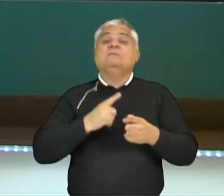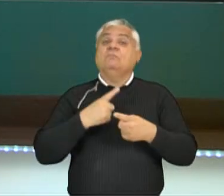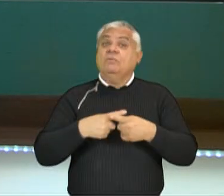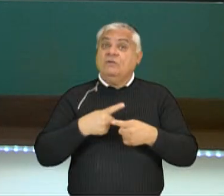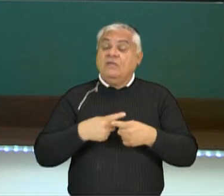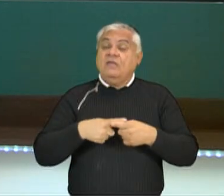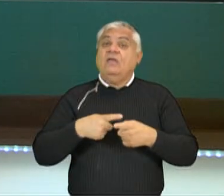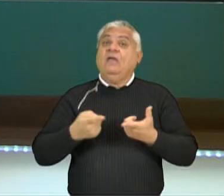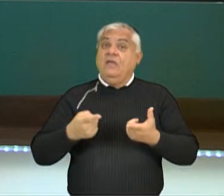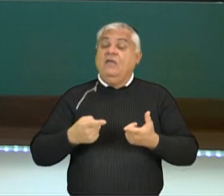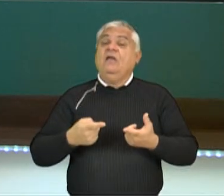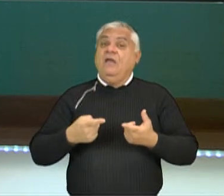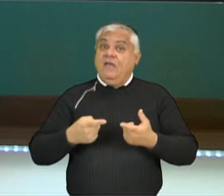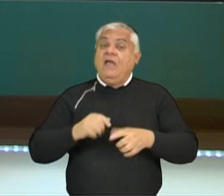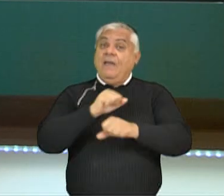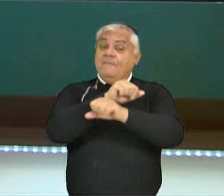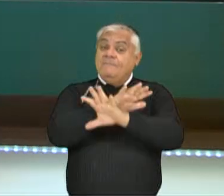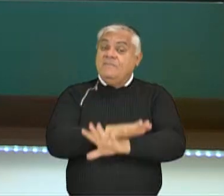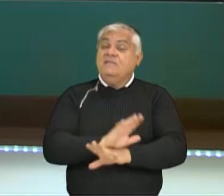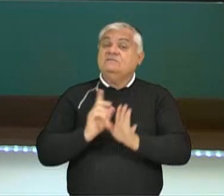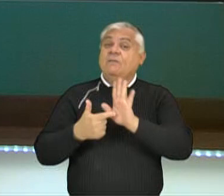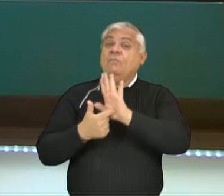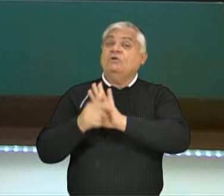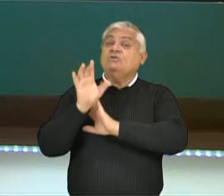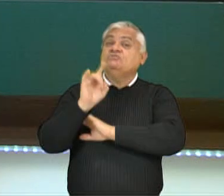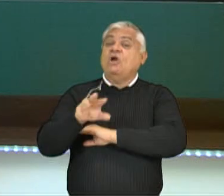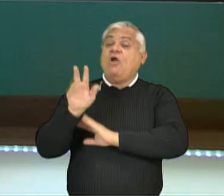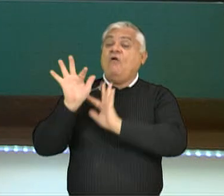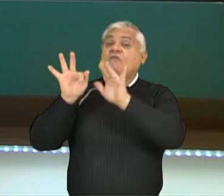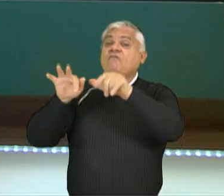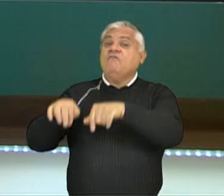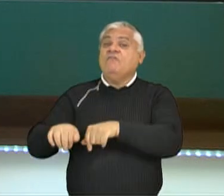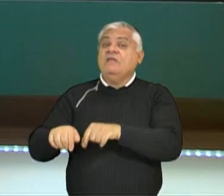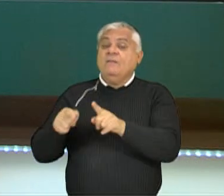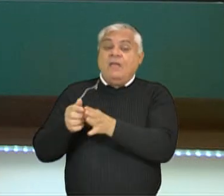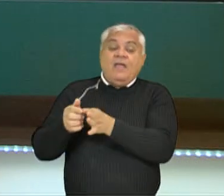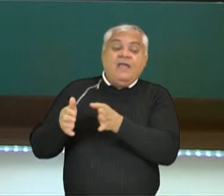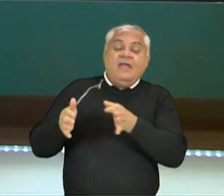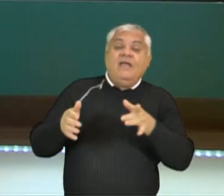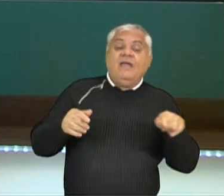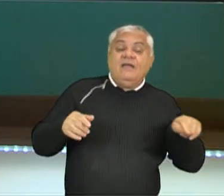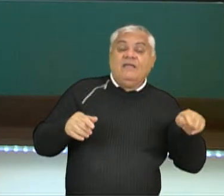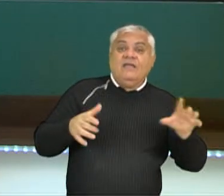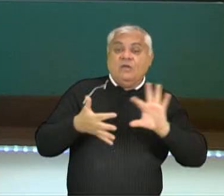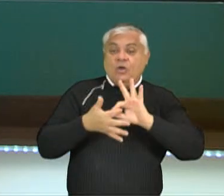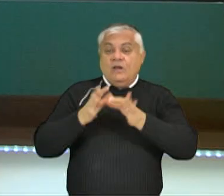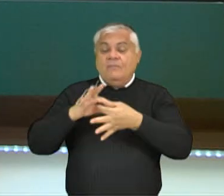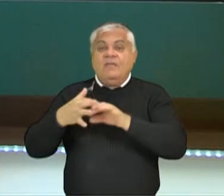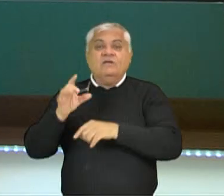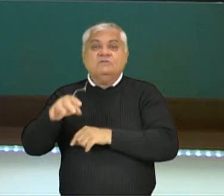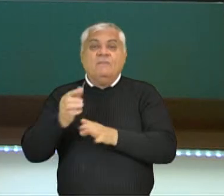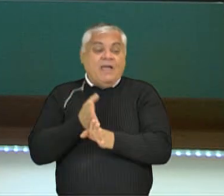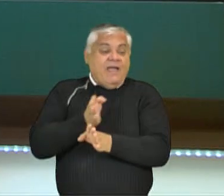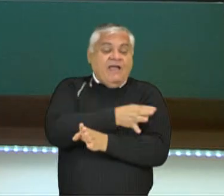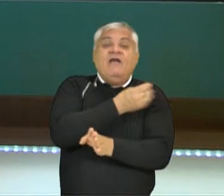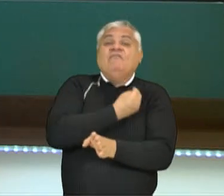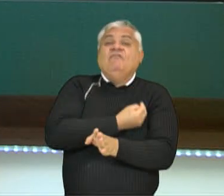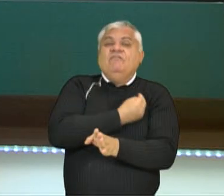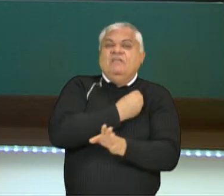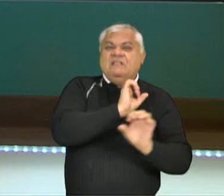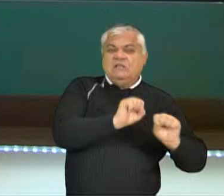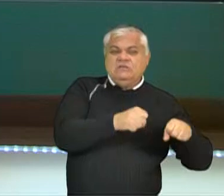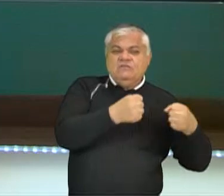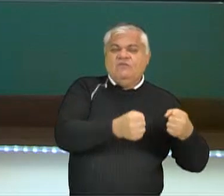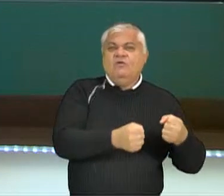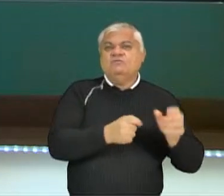talvez a mídia mostre o fim, vai mostrar como que é o fim, a Olimpíadas, o evento Olimpíadas, né? O espetáculo Olimpíadas,